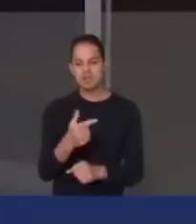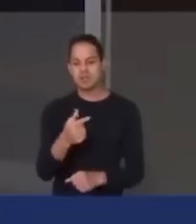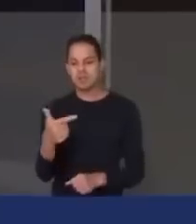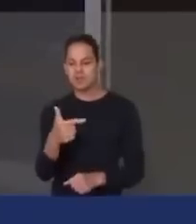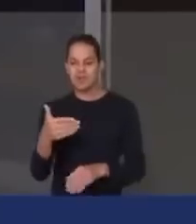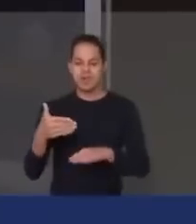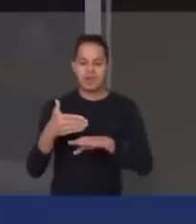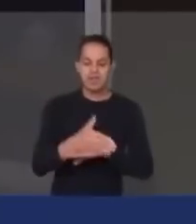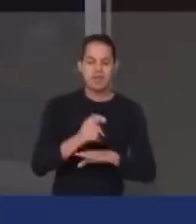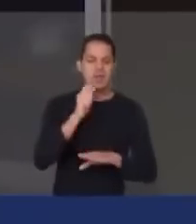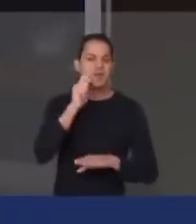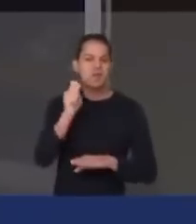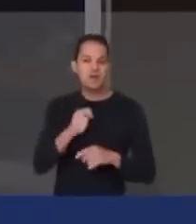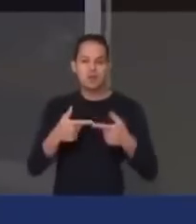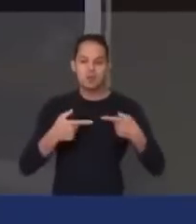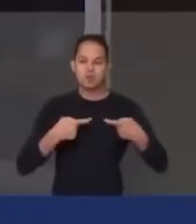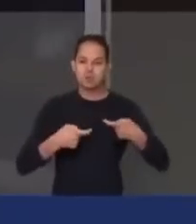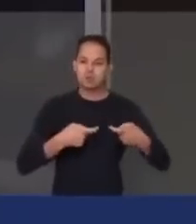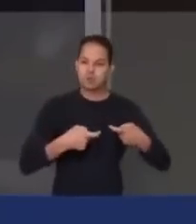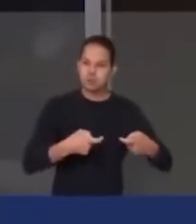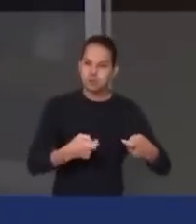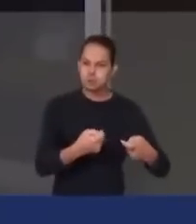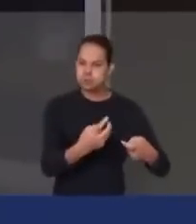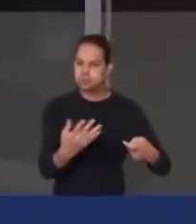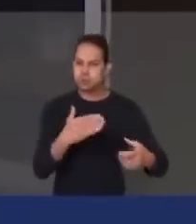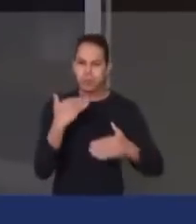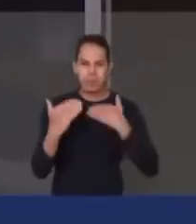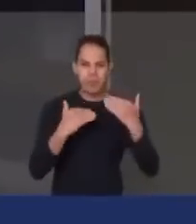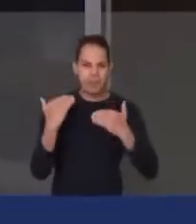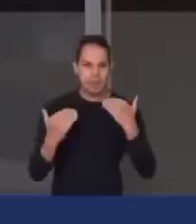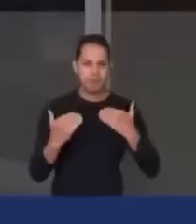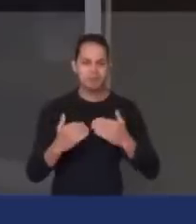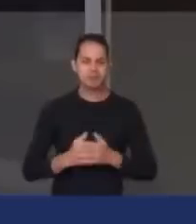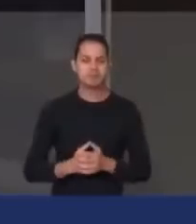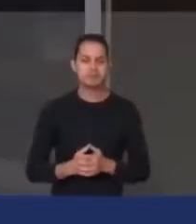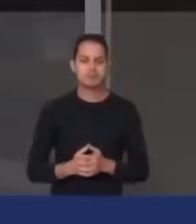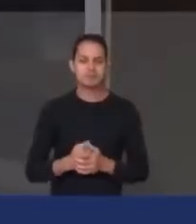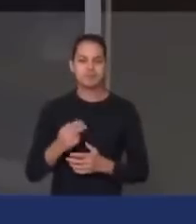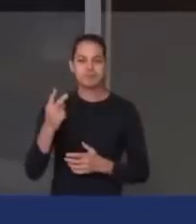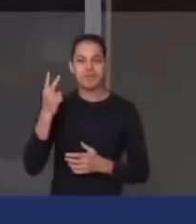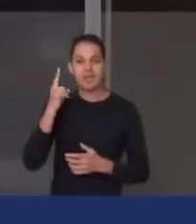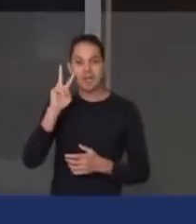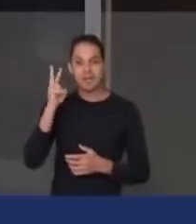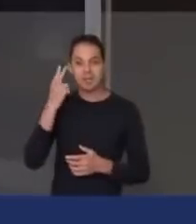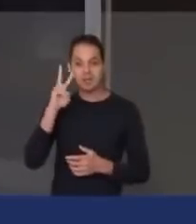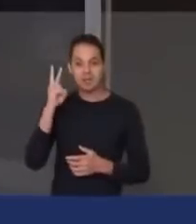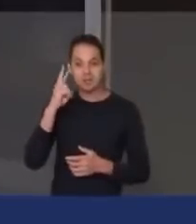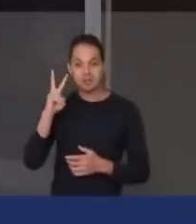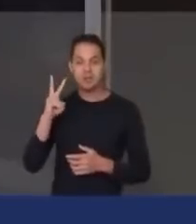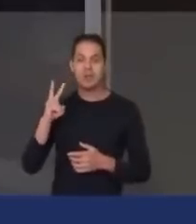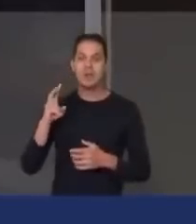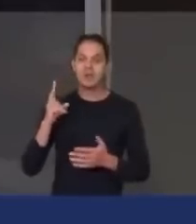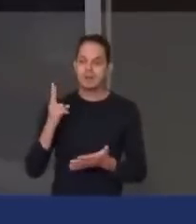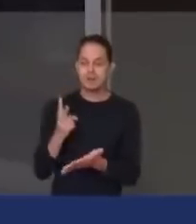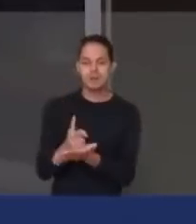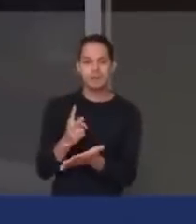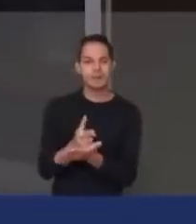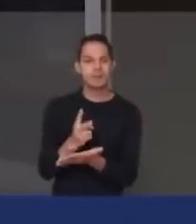causando uma guerra com milhares de vítimas a história é Implacável